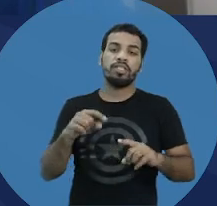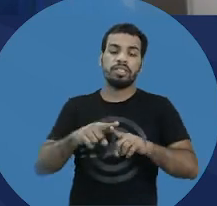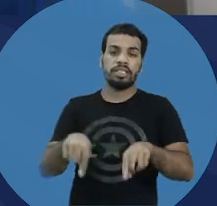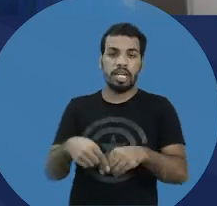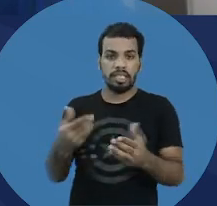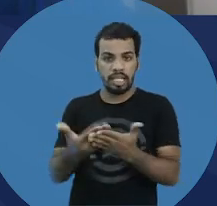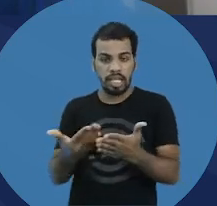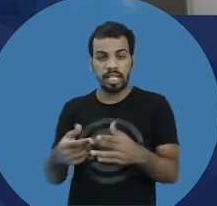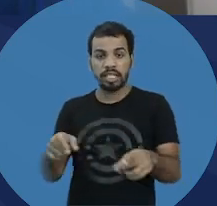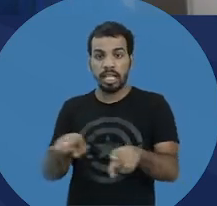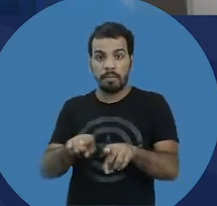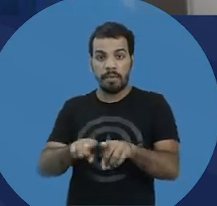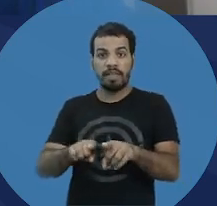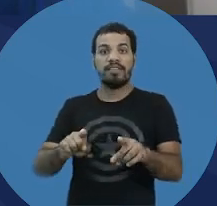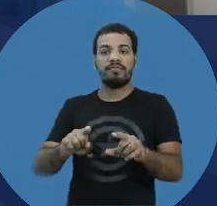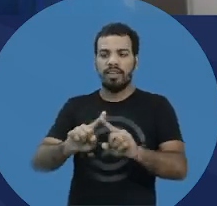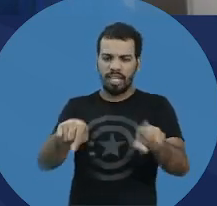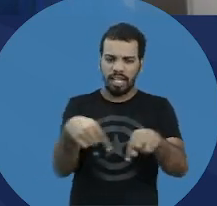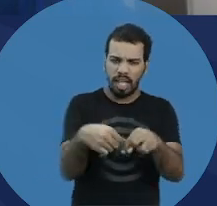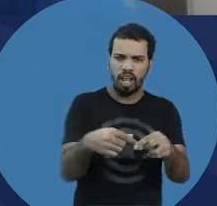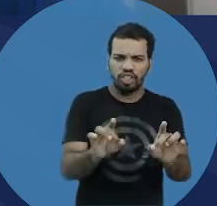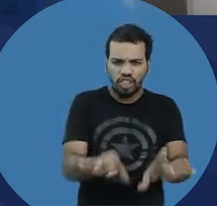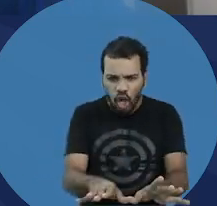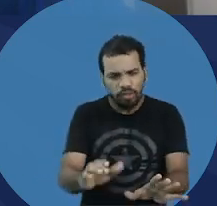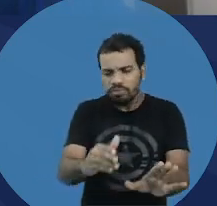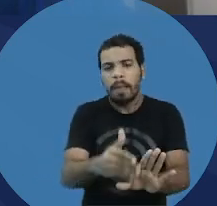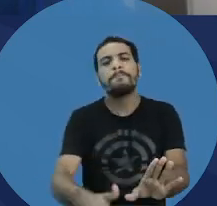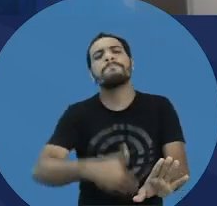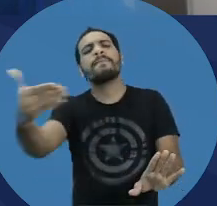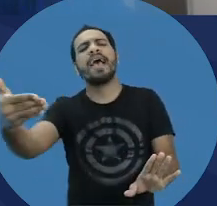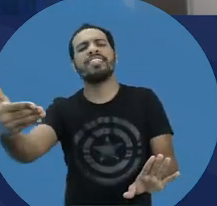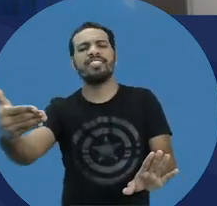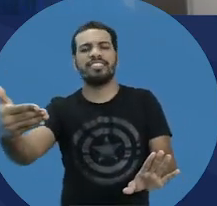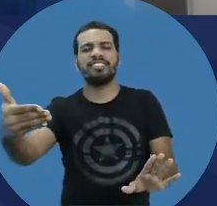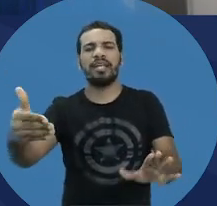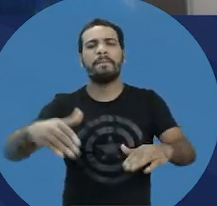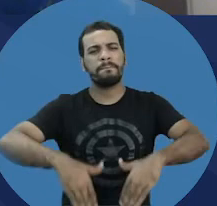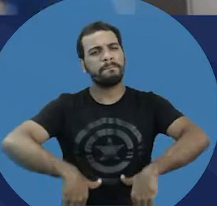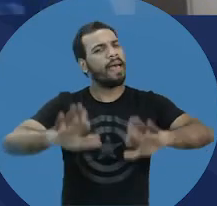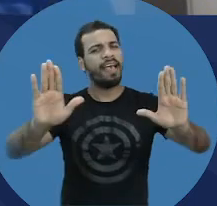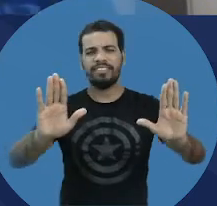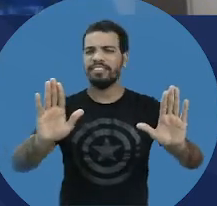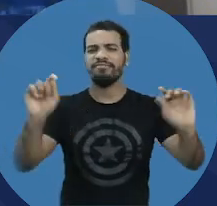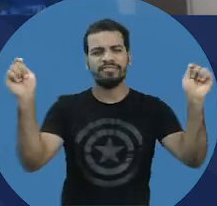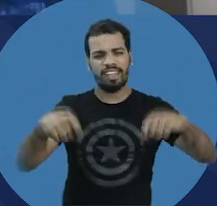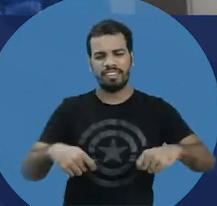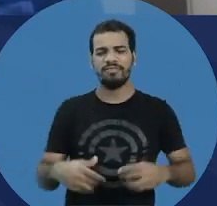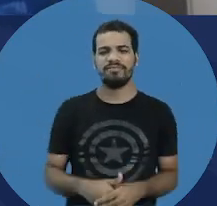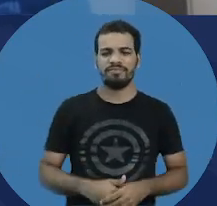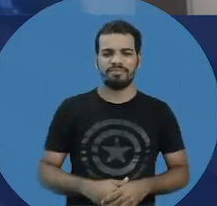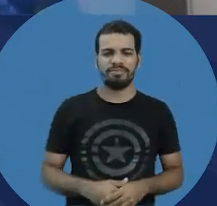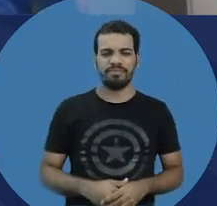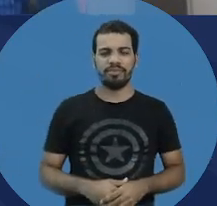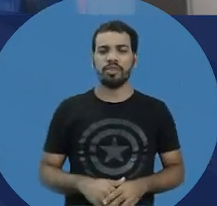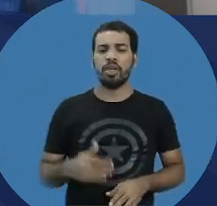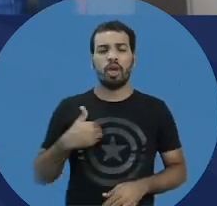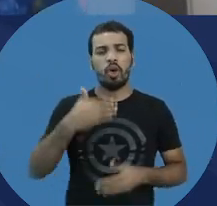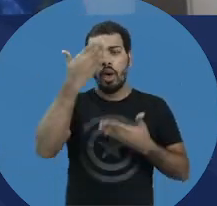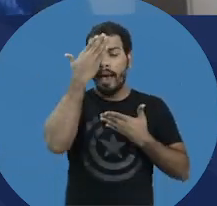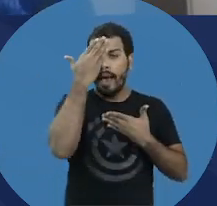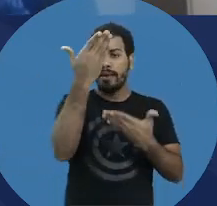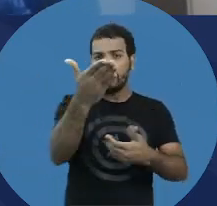além, muitas vezes, que eu gostava de pesquisar muito em campo na rua, além e muito além. Então, eu só tenho, né, a agradecer esse